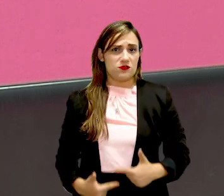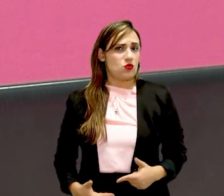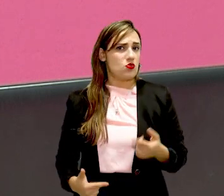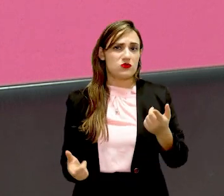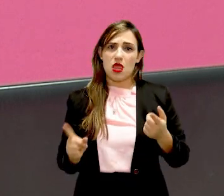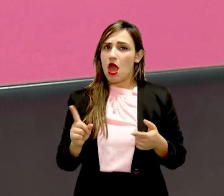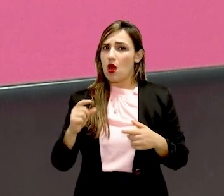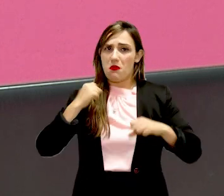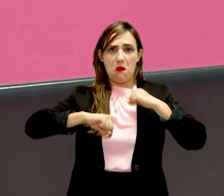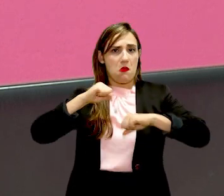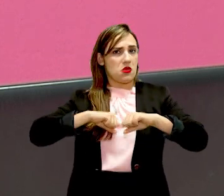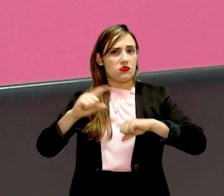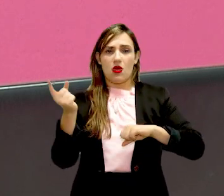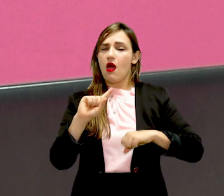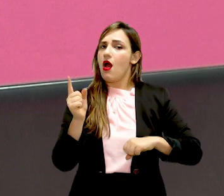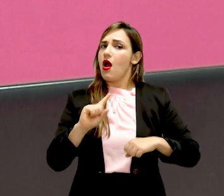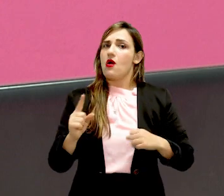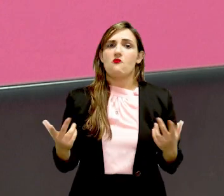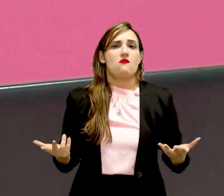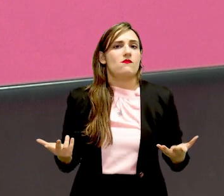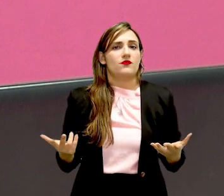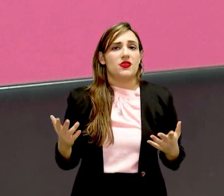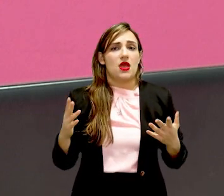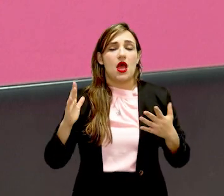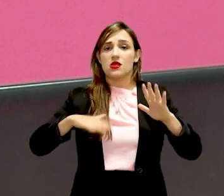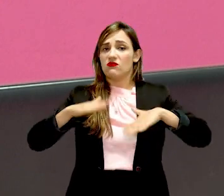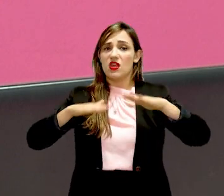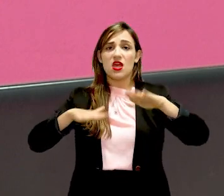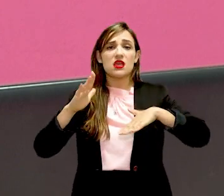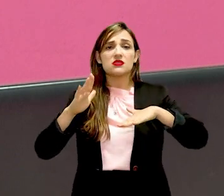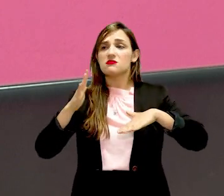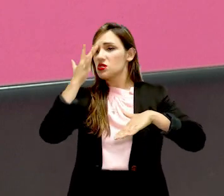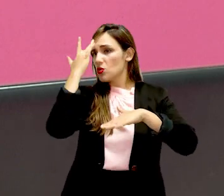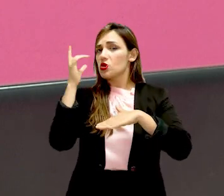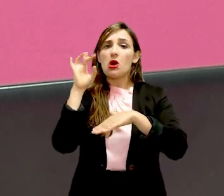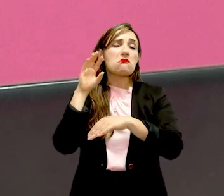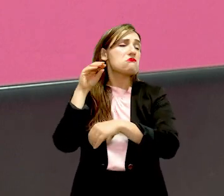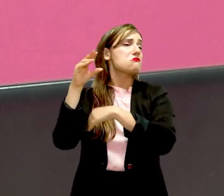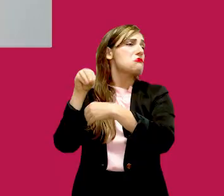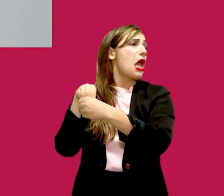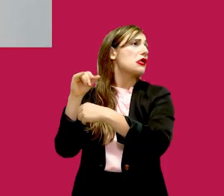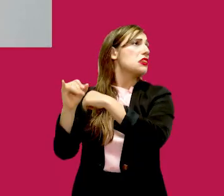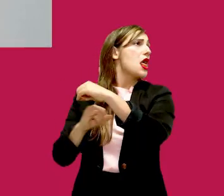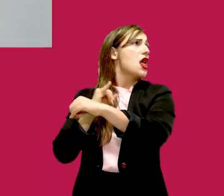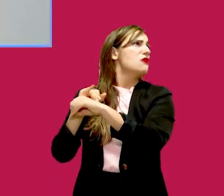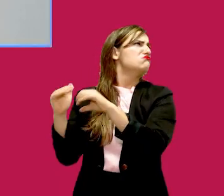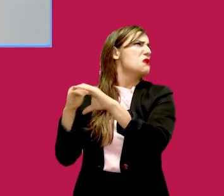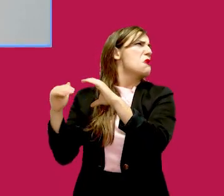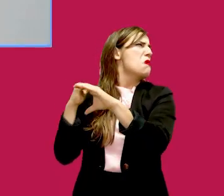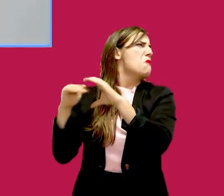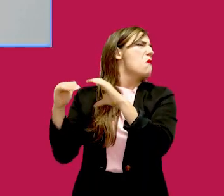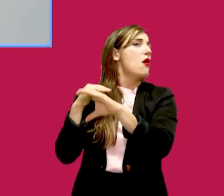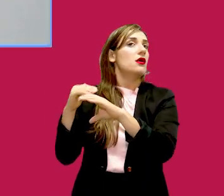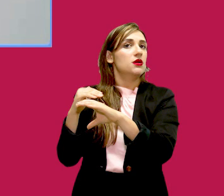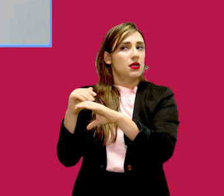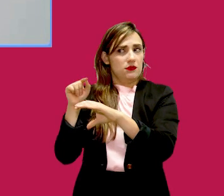impressão que a pessoa está ali na internet e não está fazendo nada, mas na verdade ela está fazendo sim. Ela